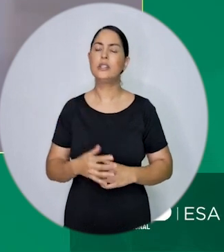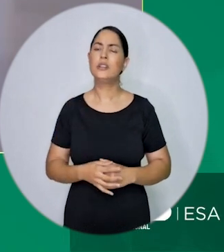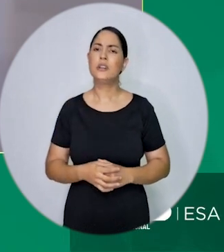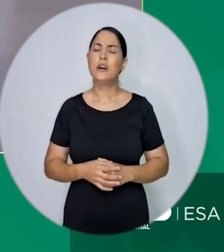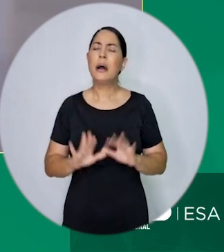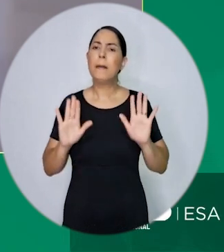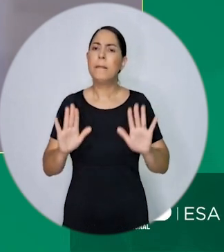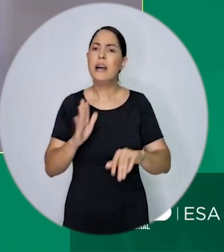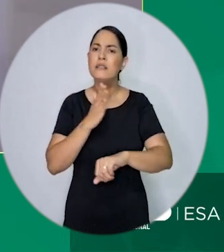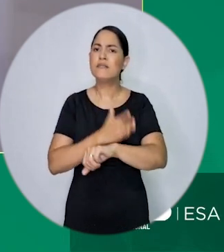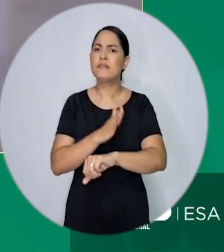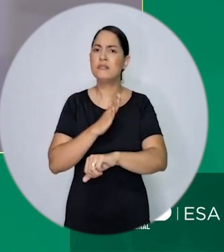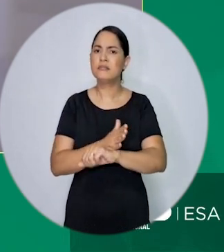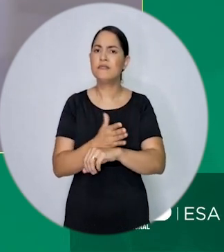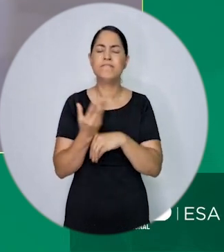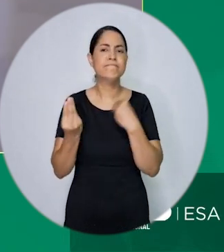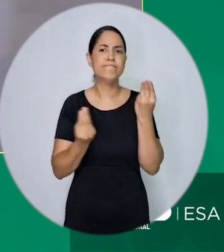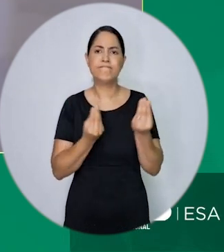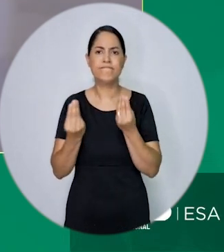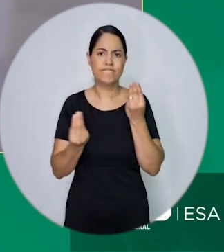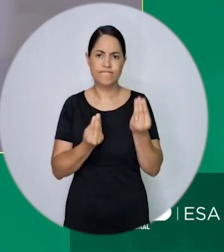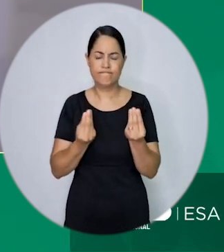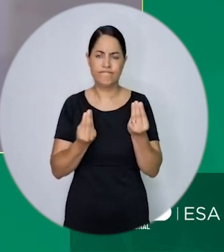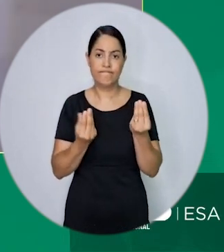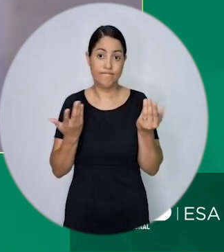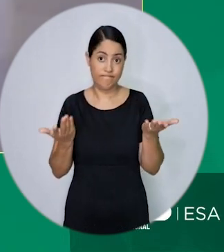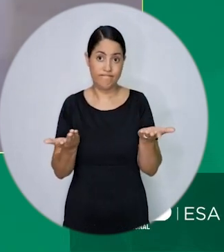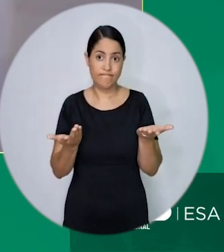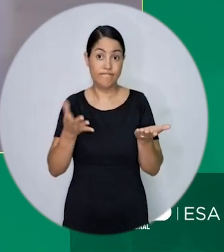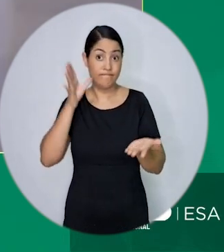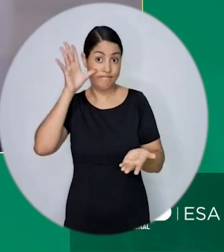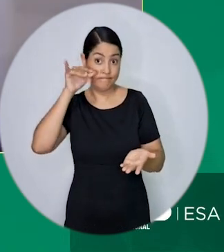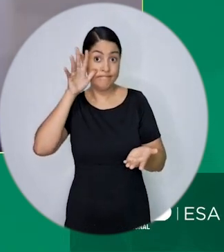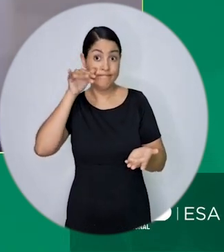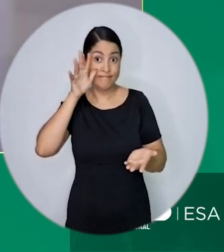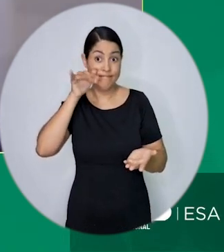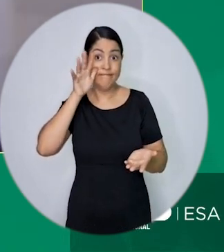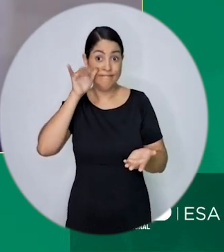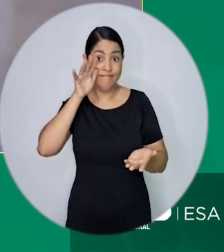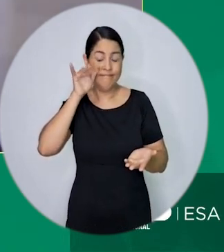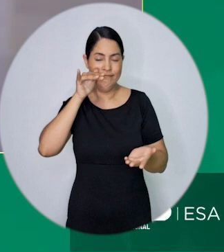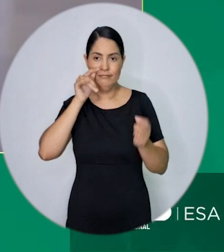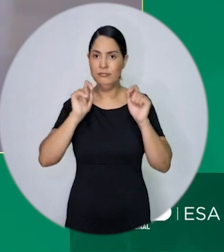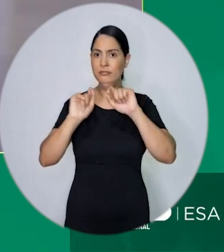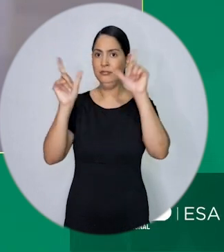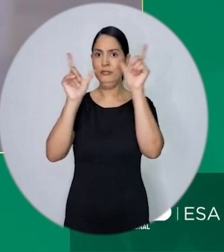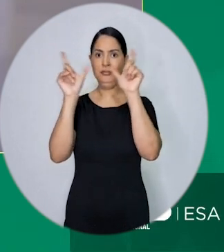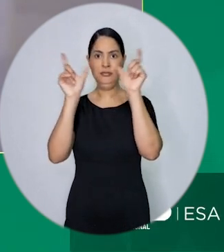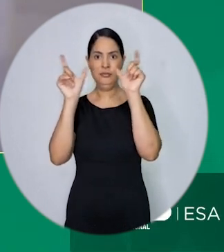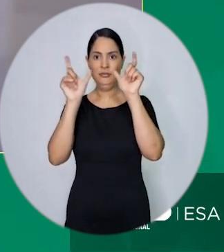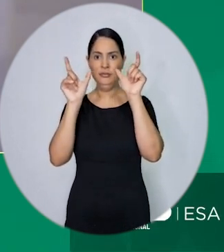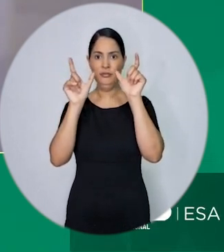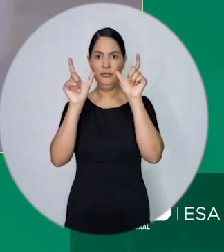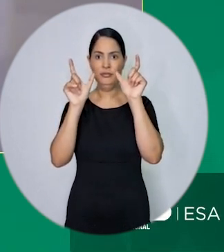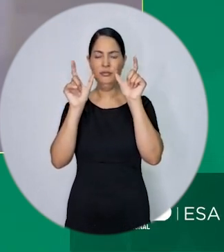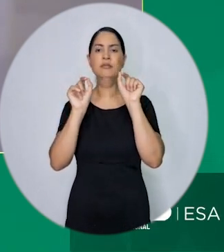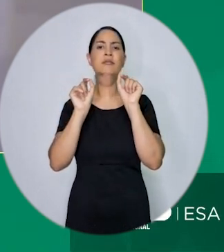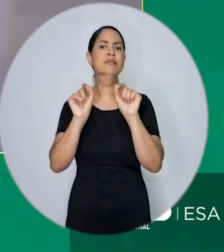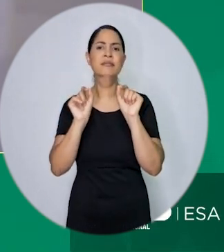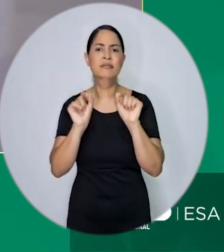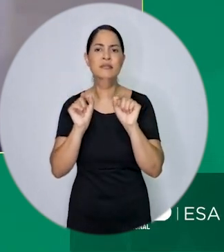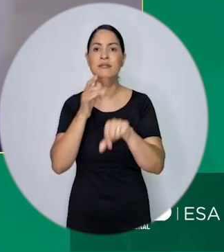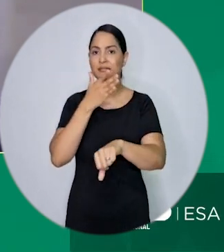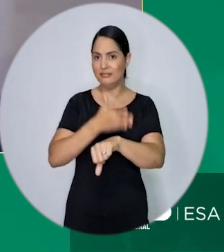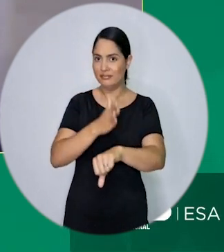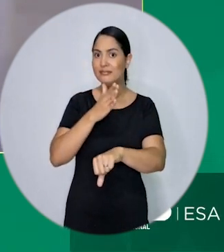E também porque, na prática, e aqui vem talvez a maior curiosidade que me despertou, que esse assunto me despertou,